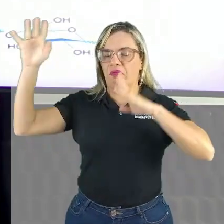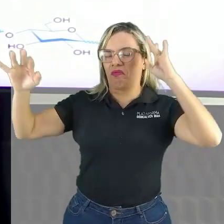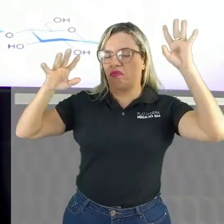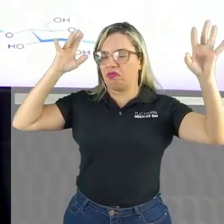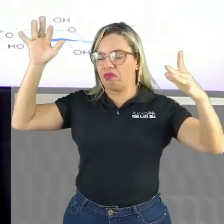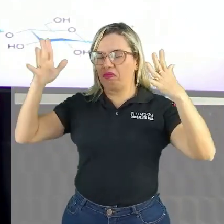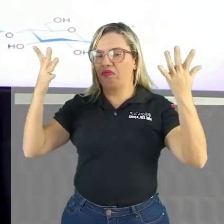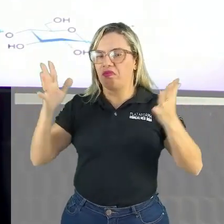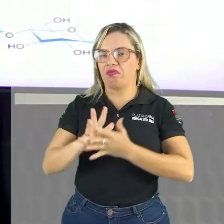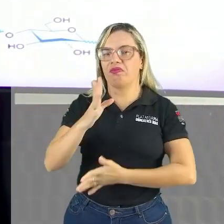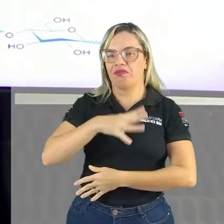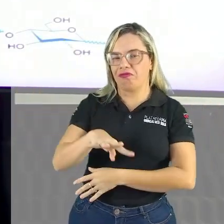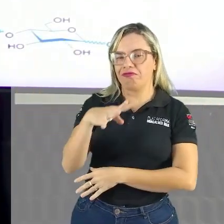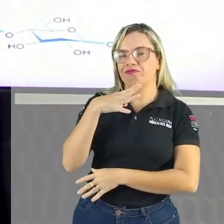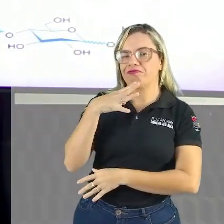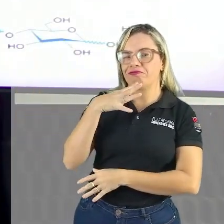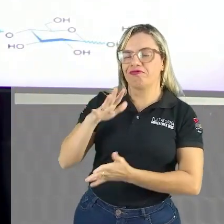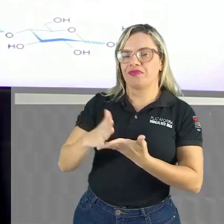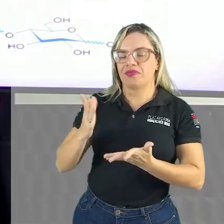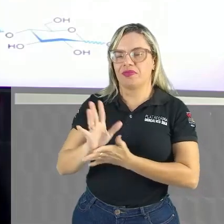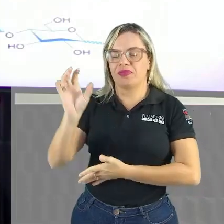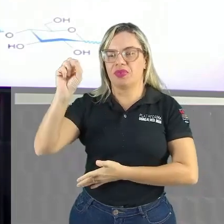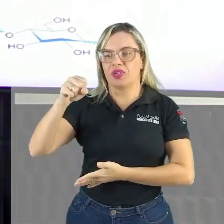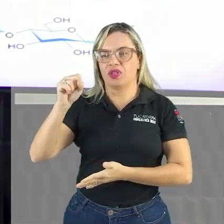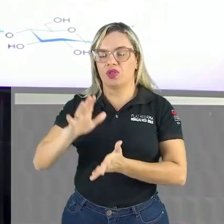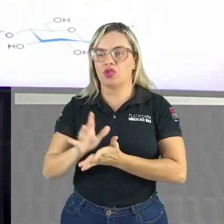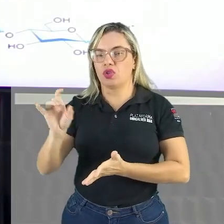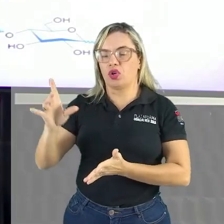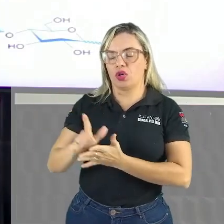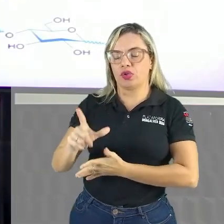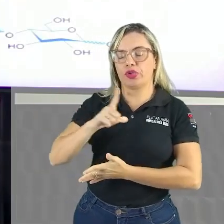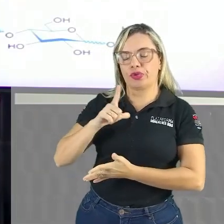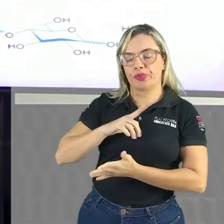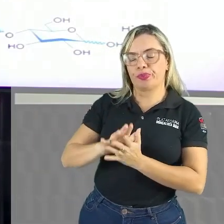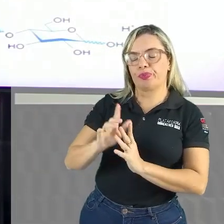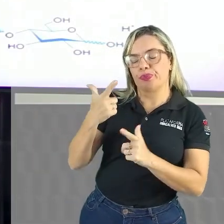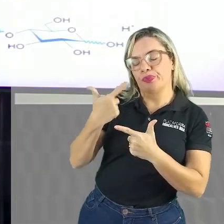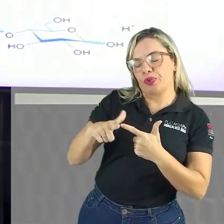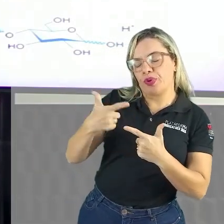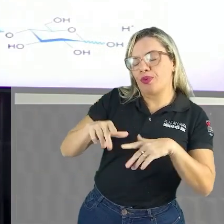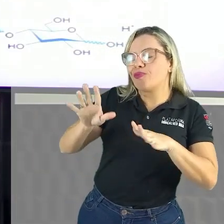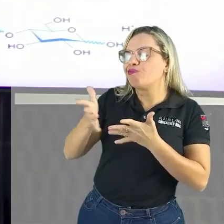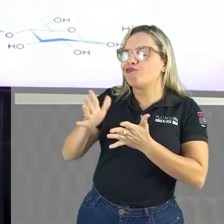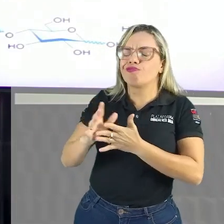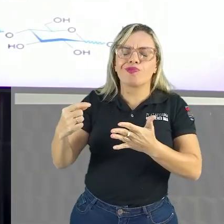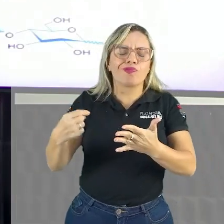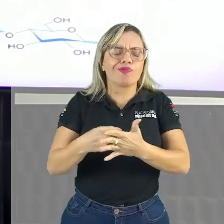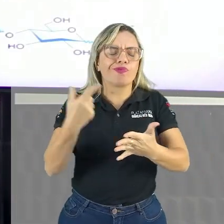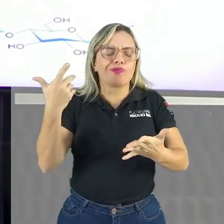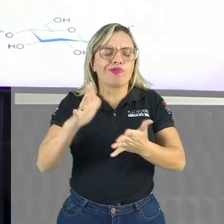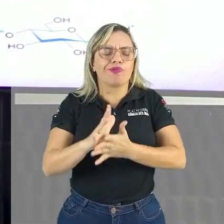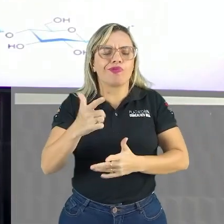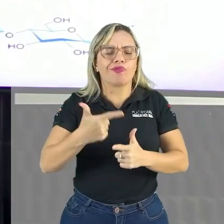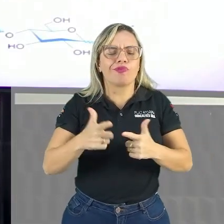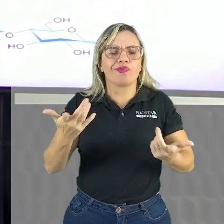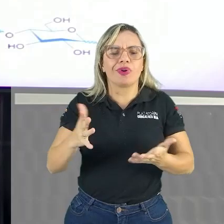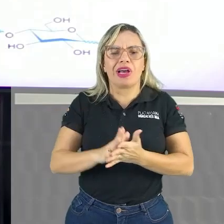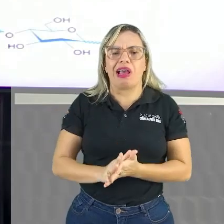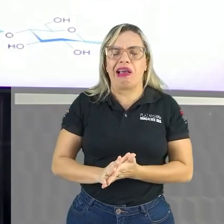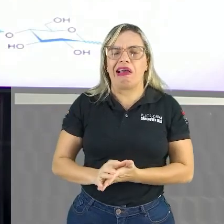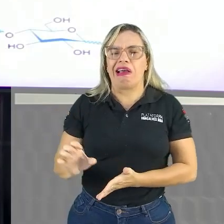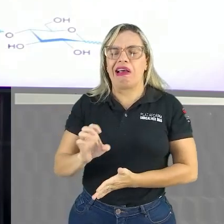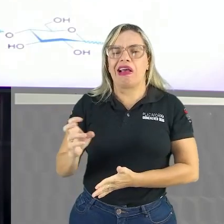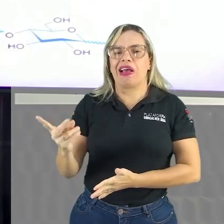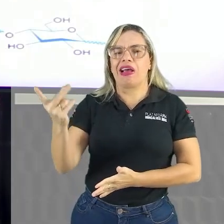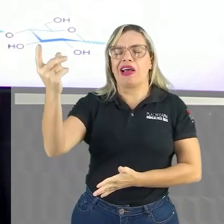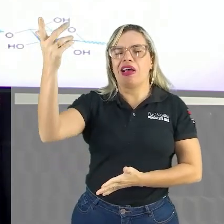digo, teu sonho é conhecer Natal? Ela é. Só que eu tô com um problema, Daniel. Qual, minha amiga Day? É caro ir para Natal. Tu